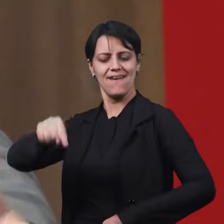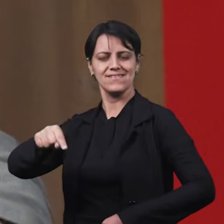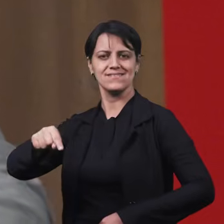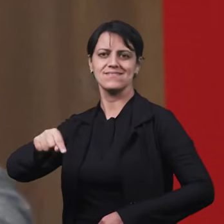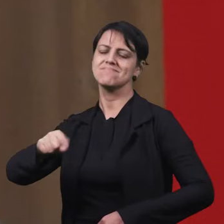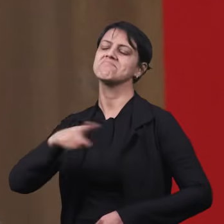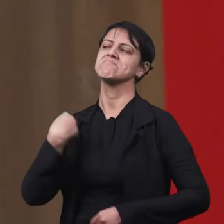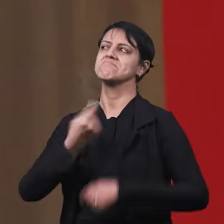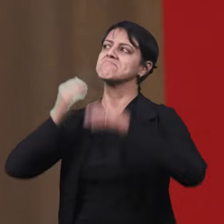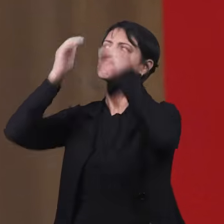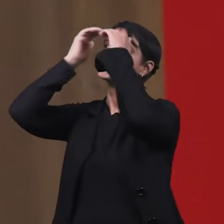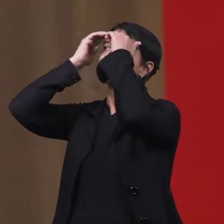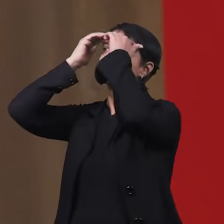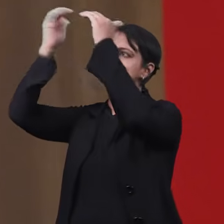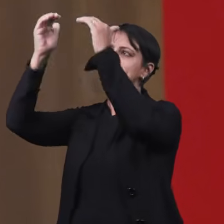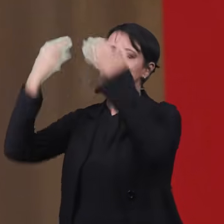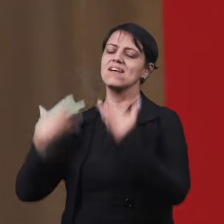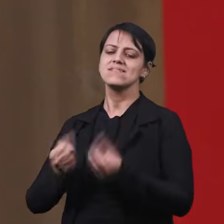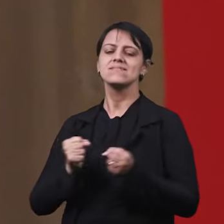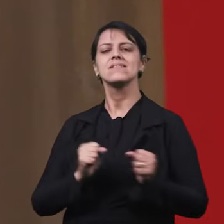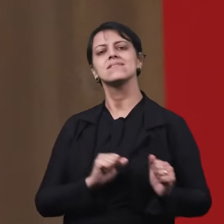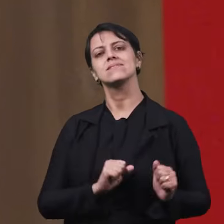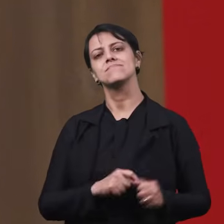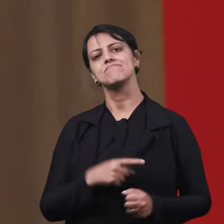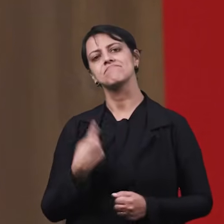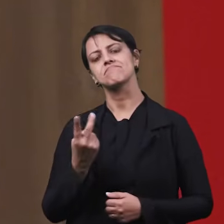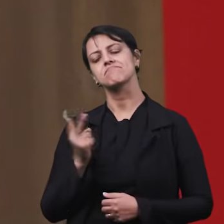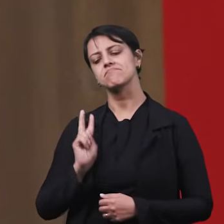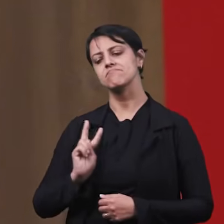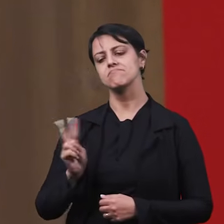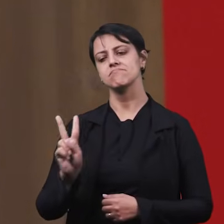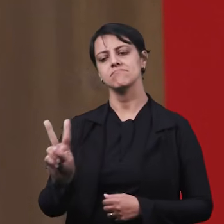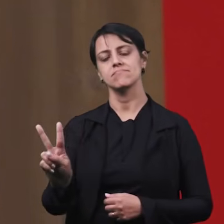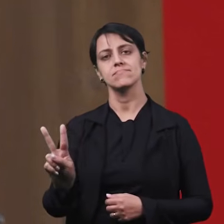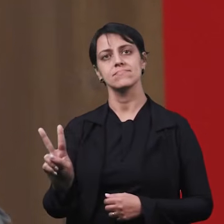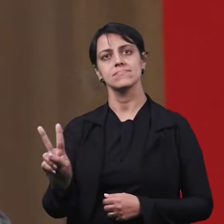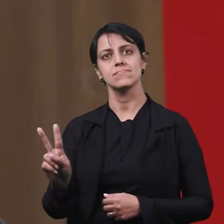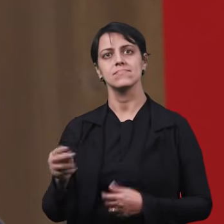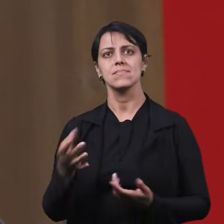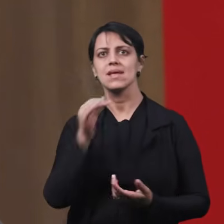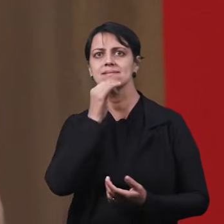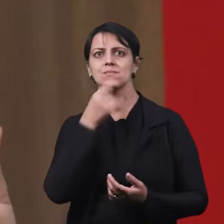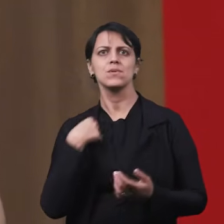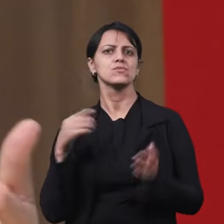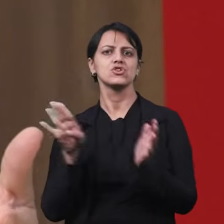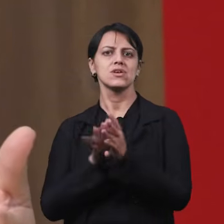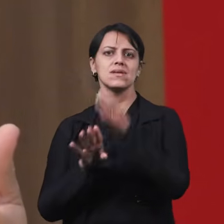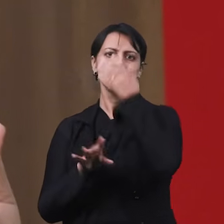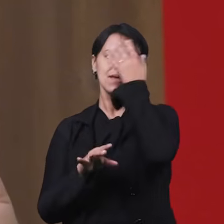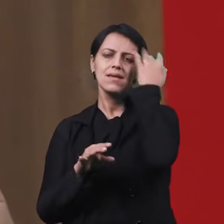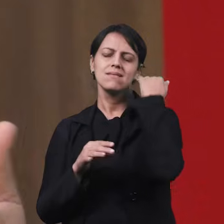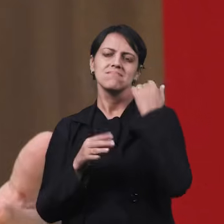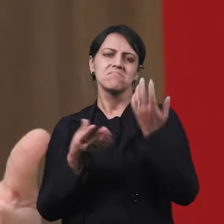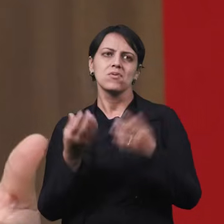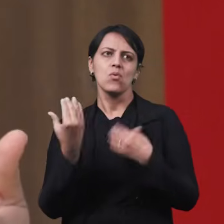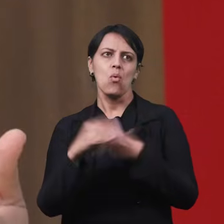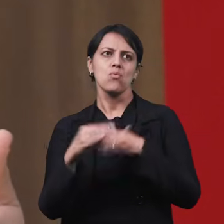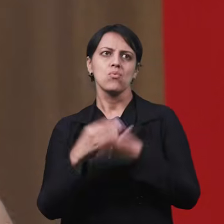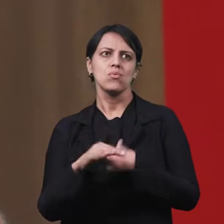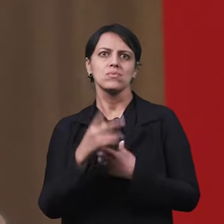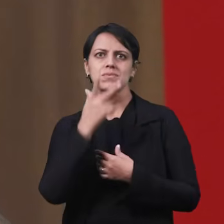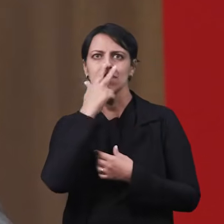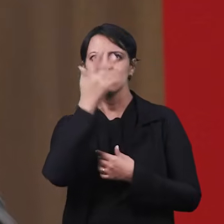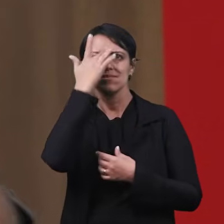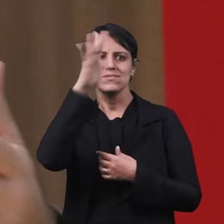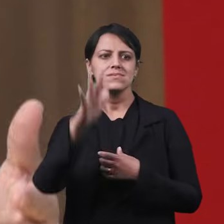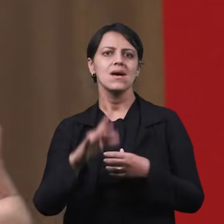Mas interessante, pastores, é o seguinte, quando eu cheguei, você vai assim, você muda um concurso público, você não tem uma